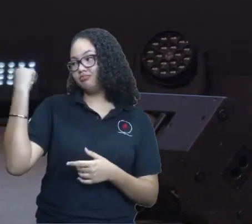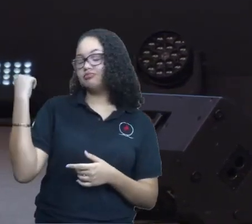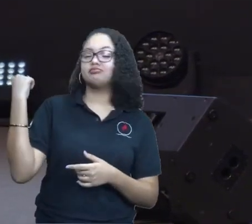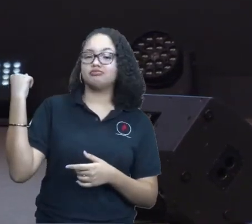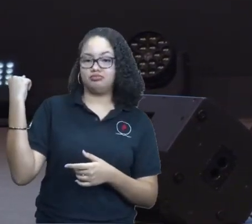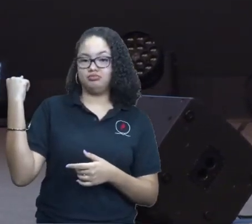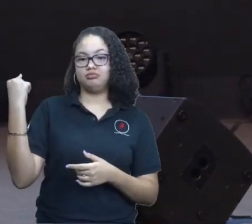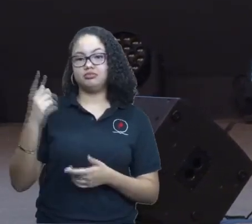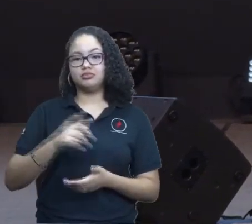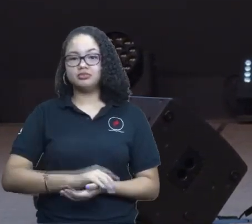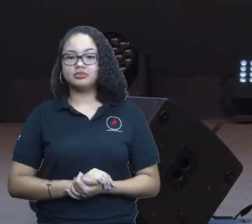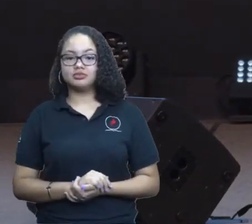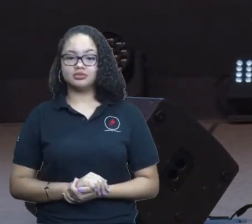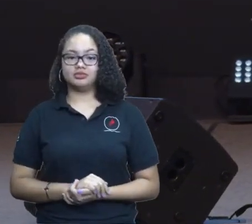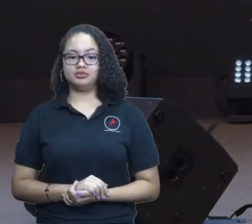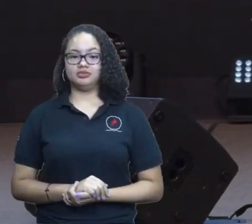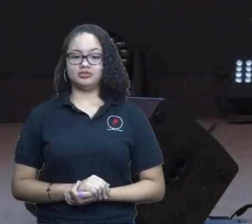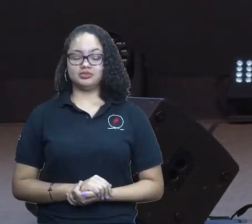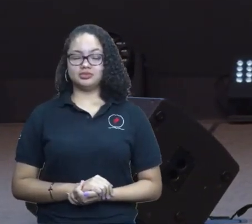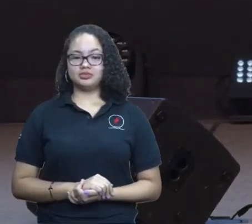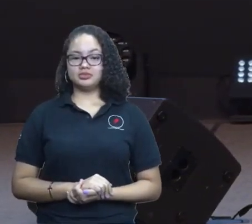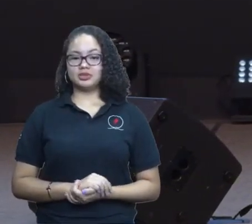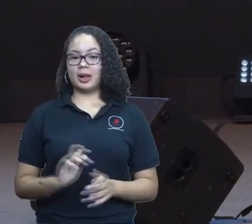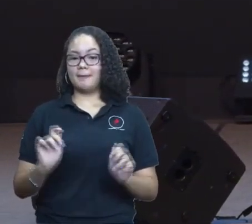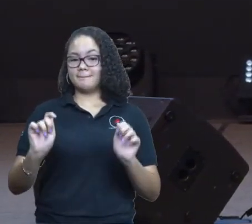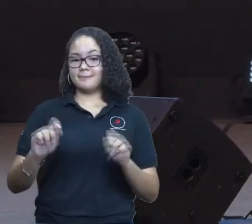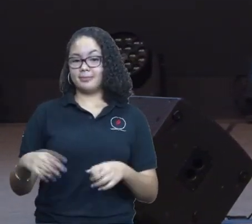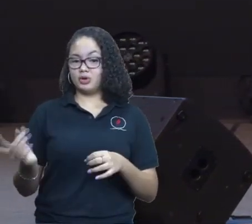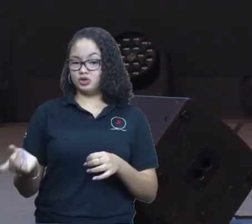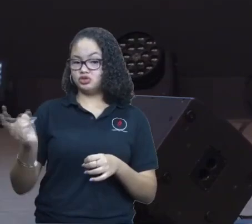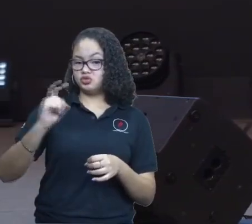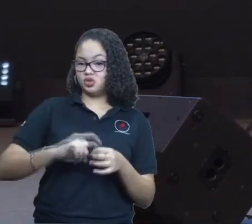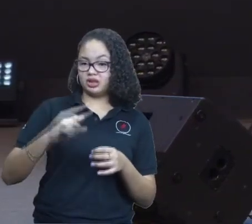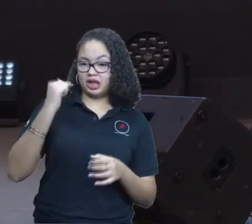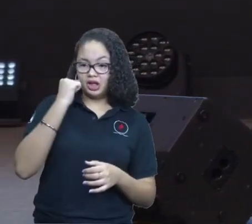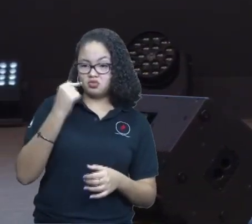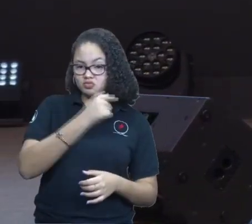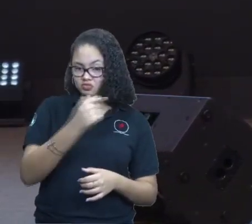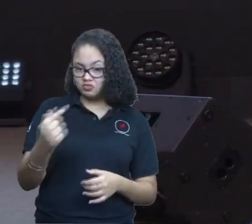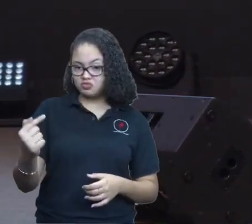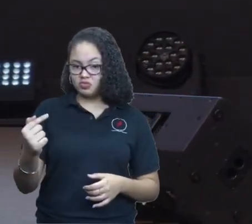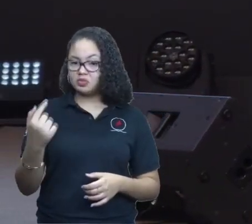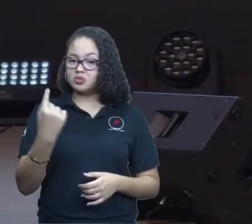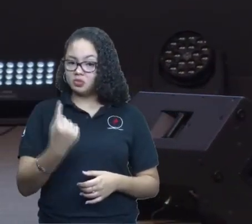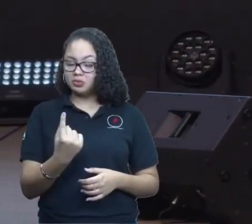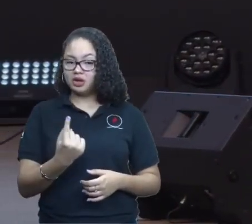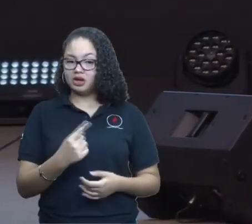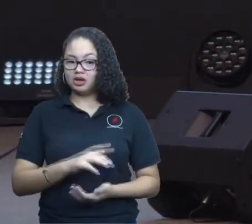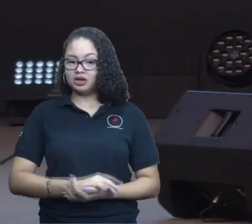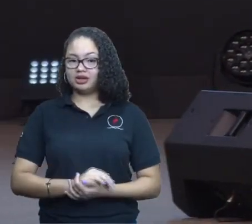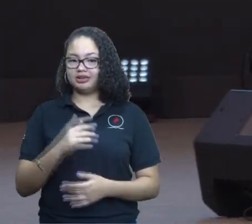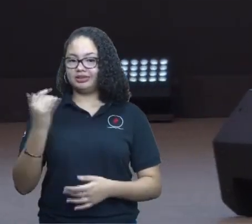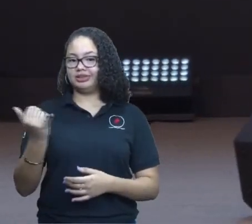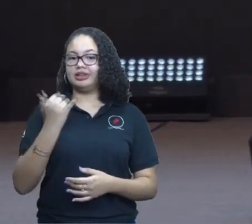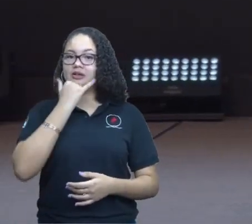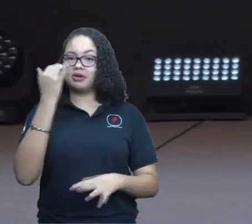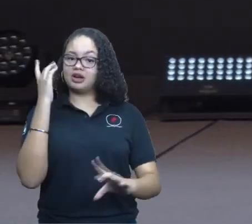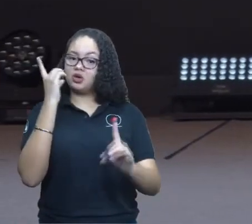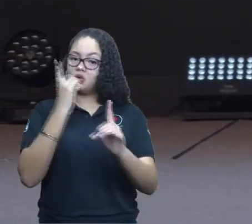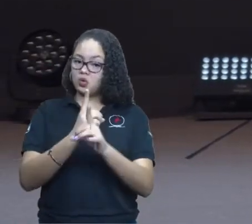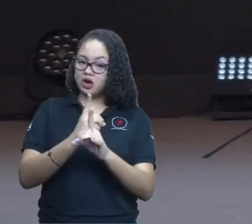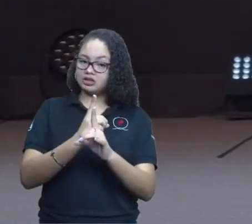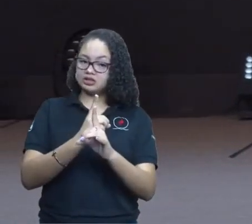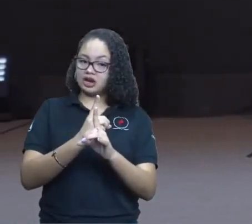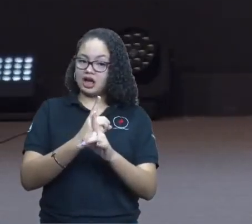afinal de contas eu posso voltar daqui uma semana e de repente posso encontrar